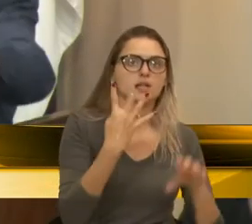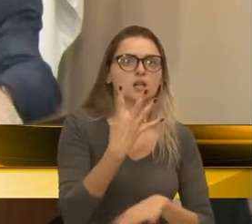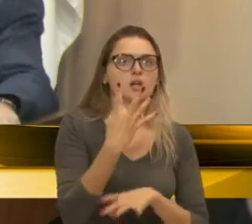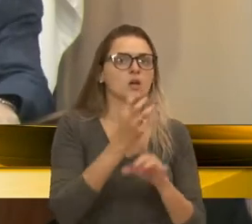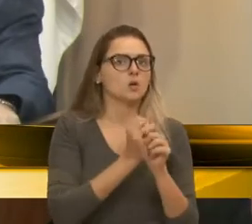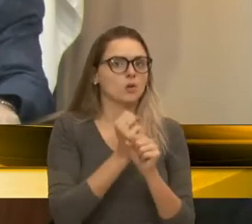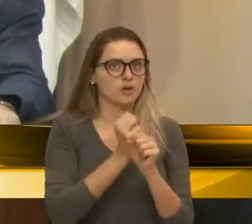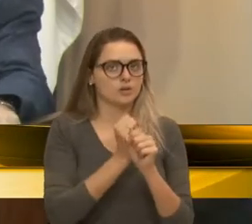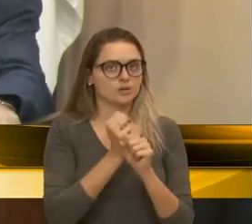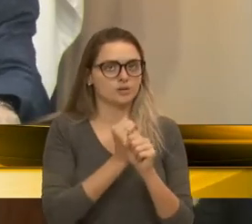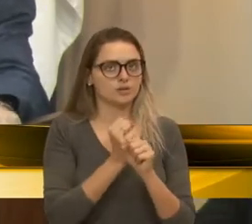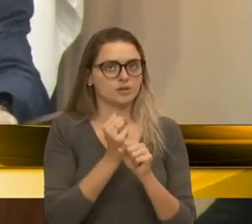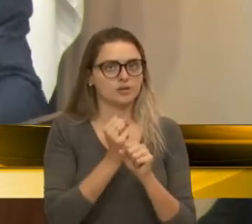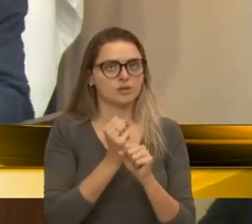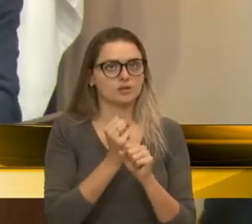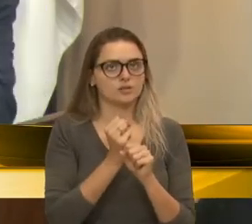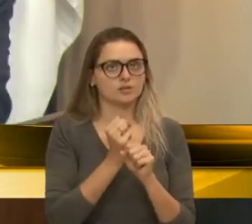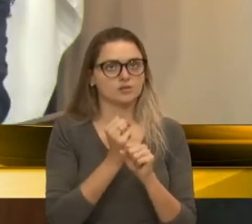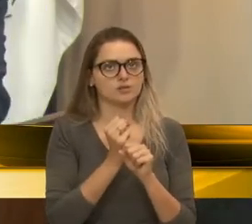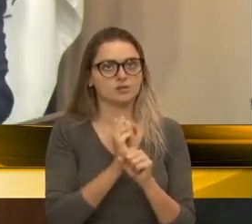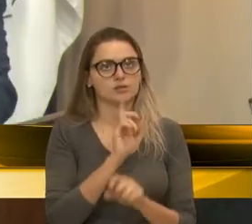vereador...